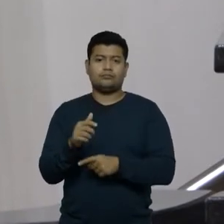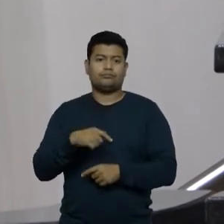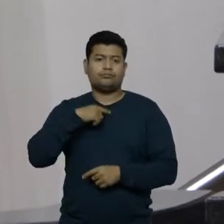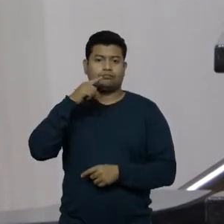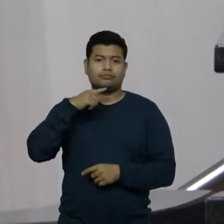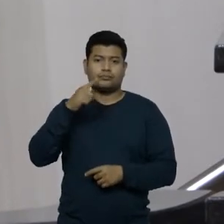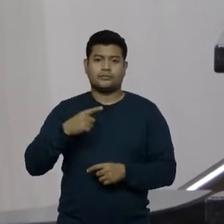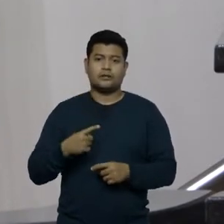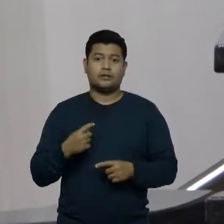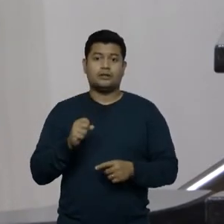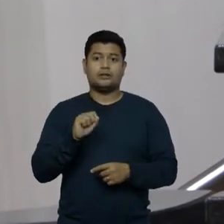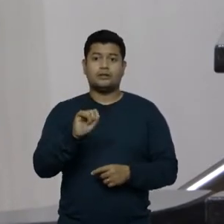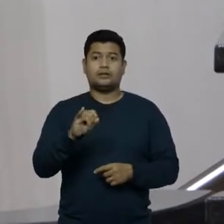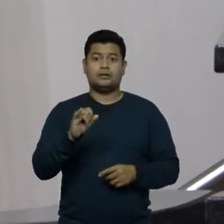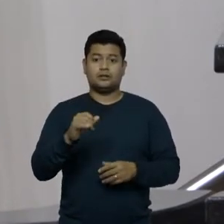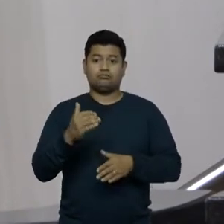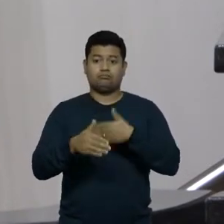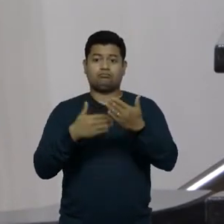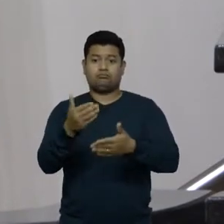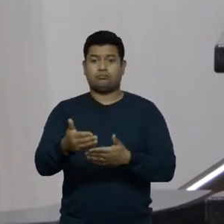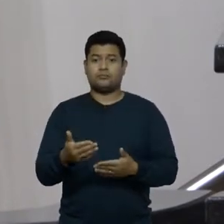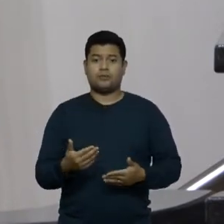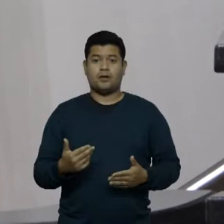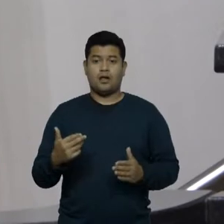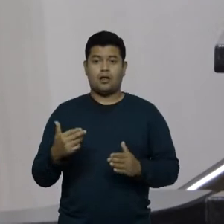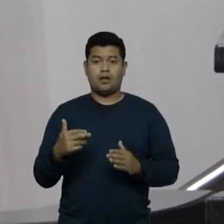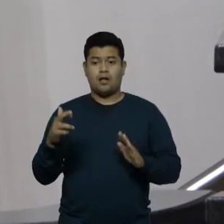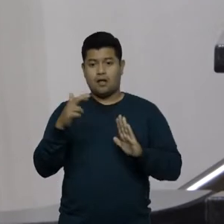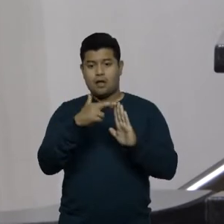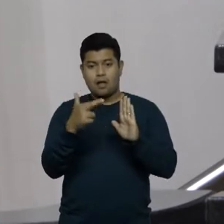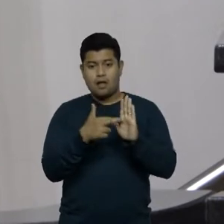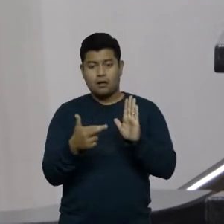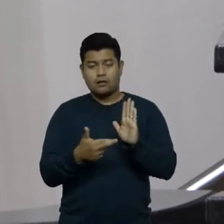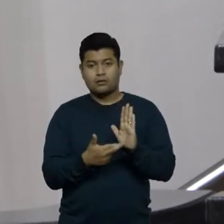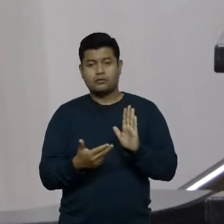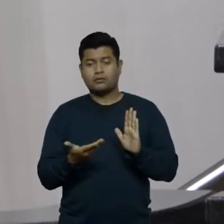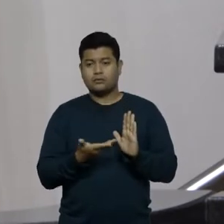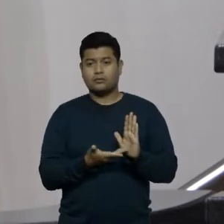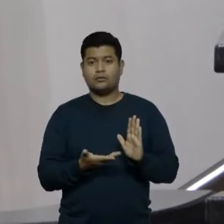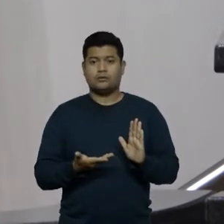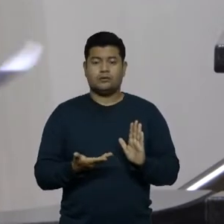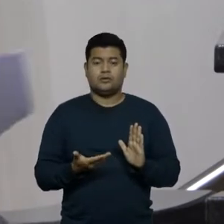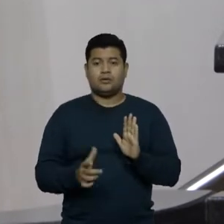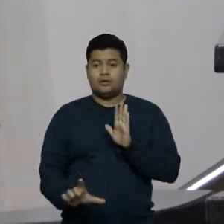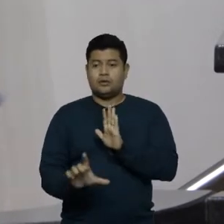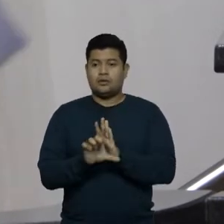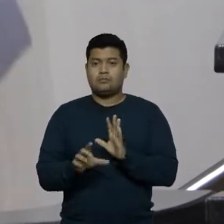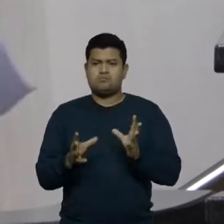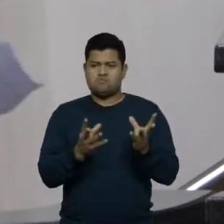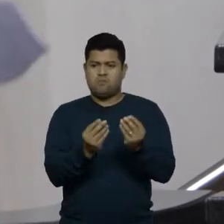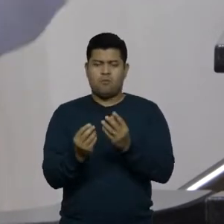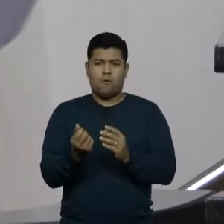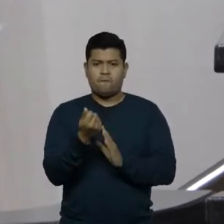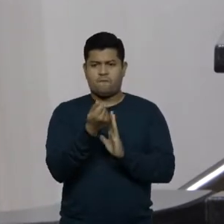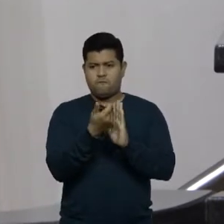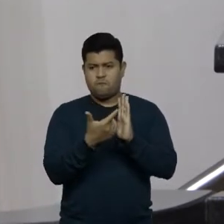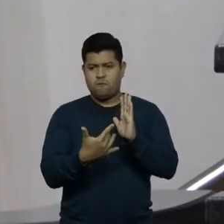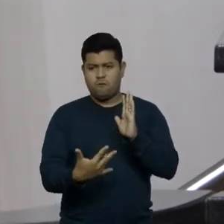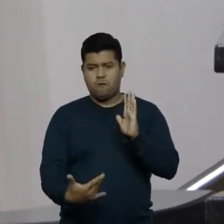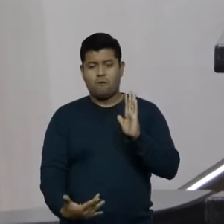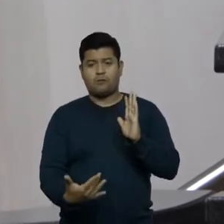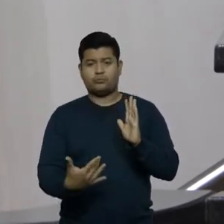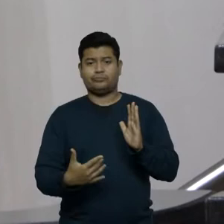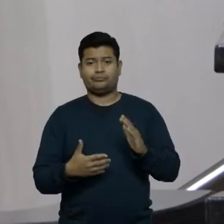se depois na normatização na regulamentação dessa se coloca uma série de óbices de